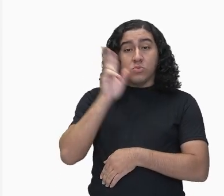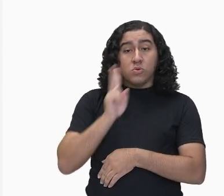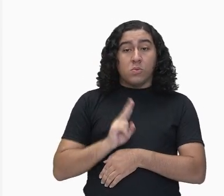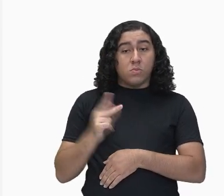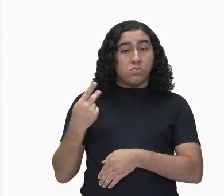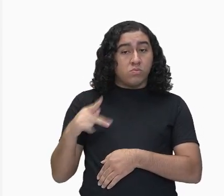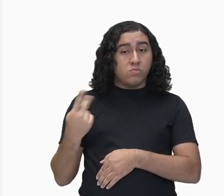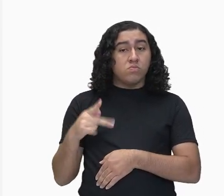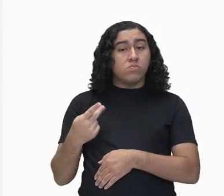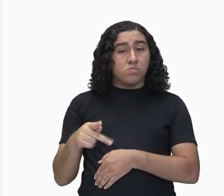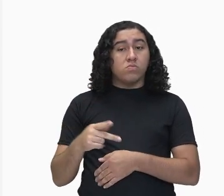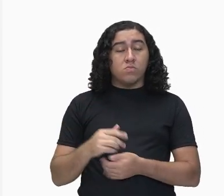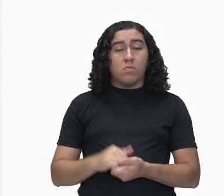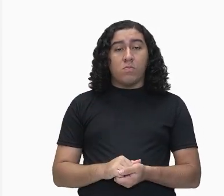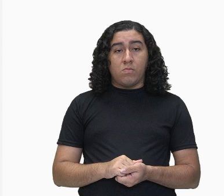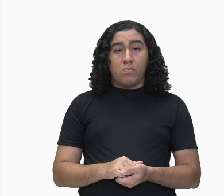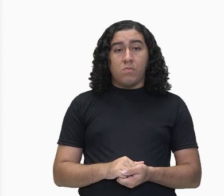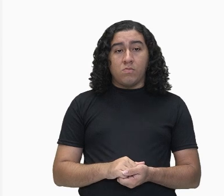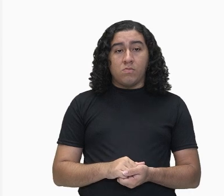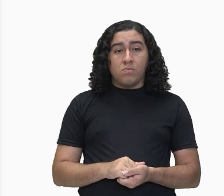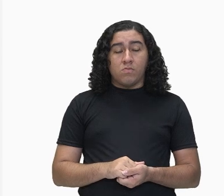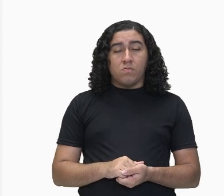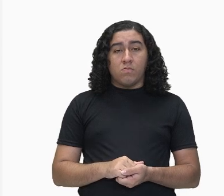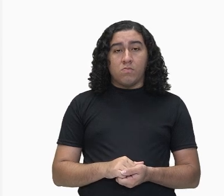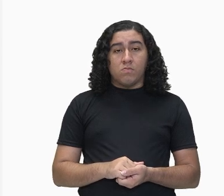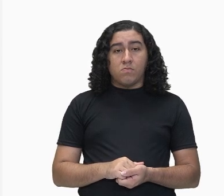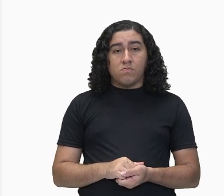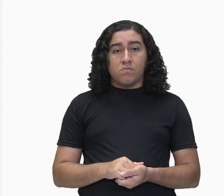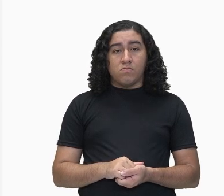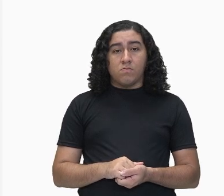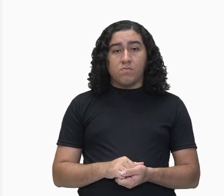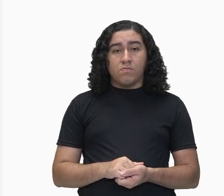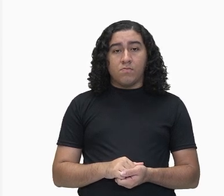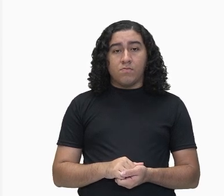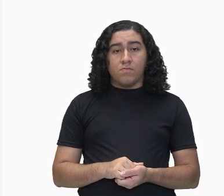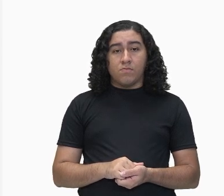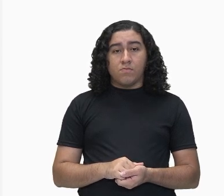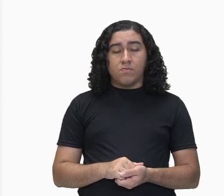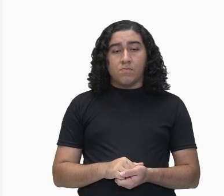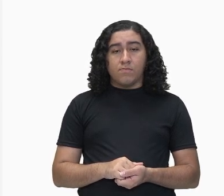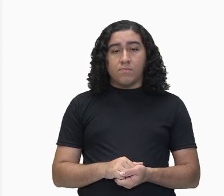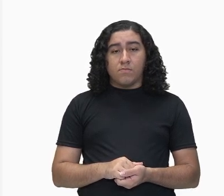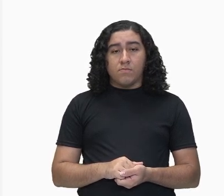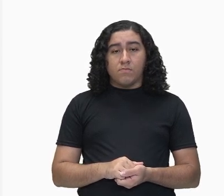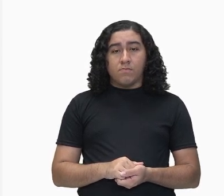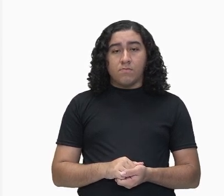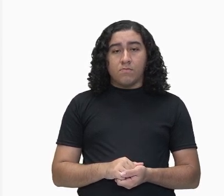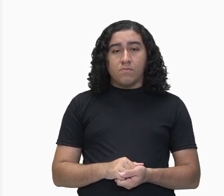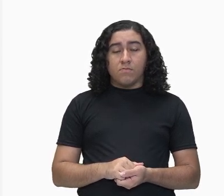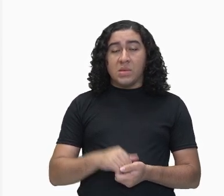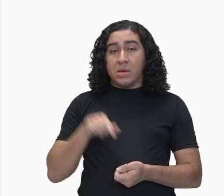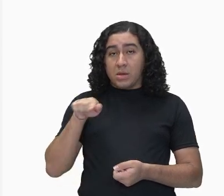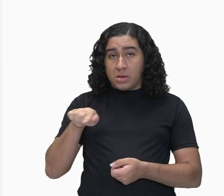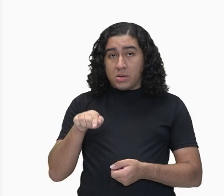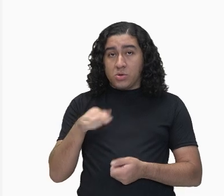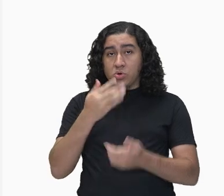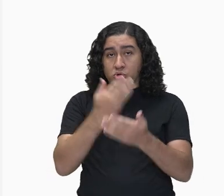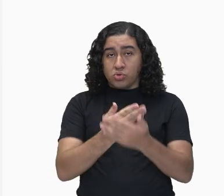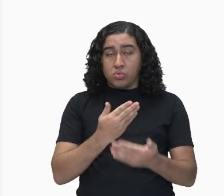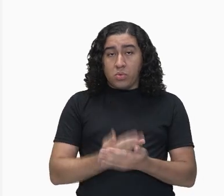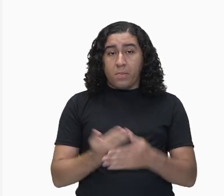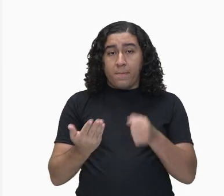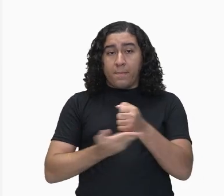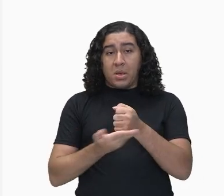os escritores de cada época. O Álvares de Azevedo fez os estudos básicos no Rio